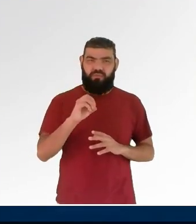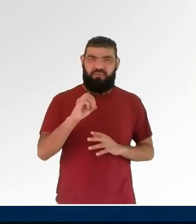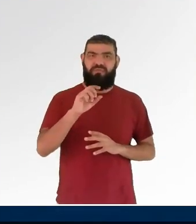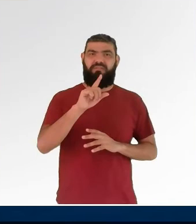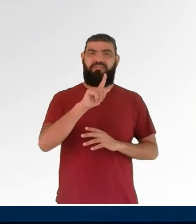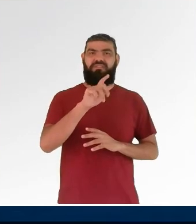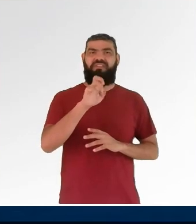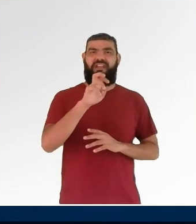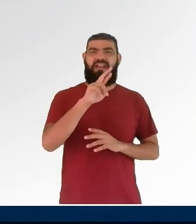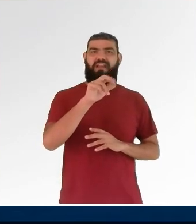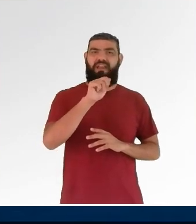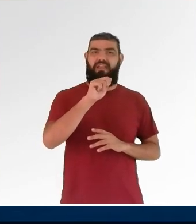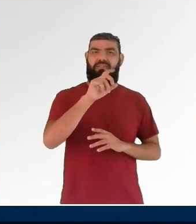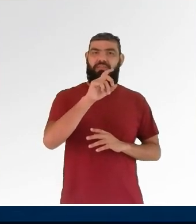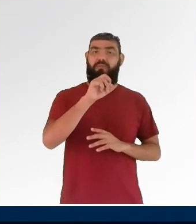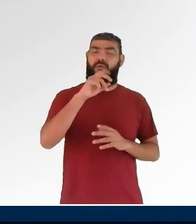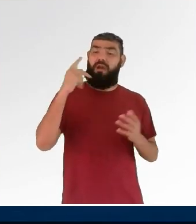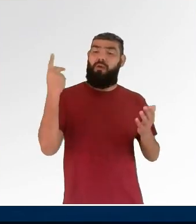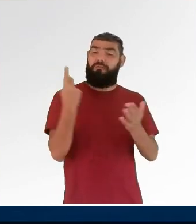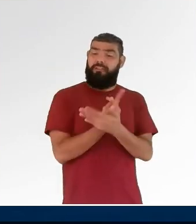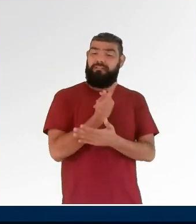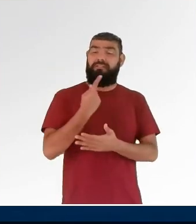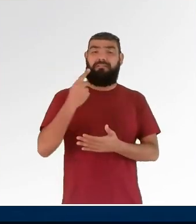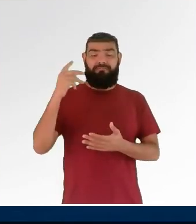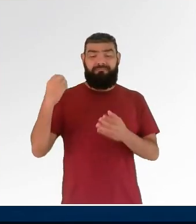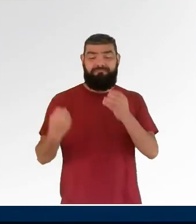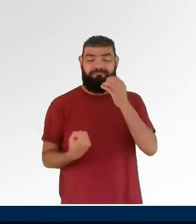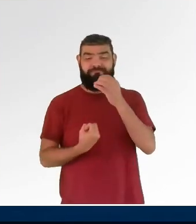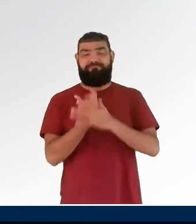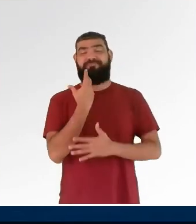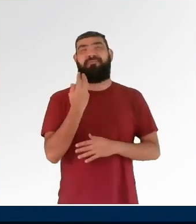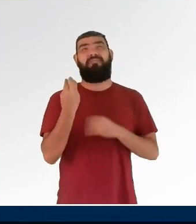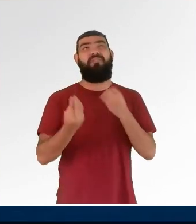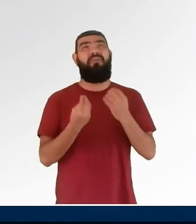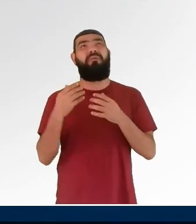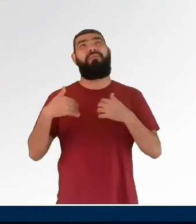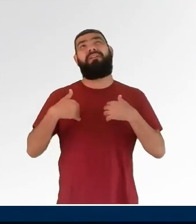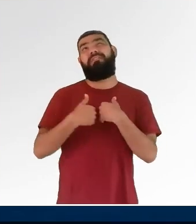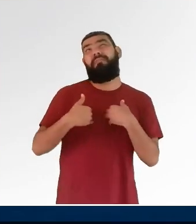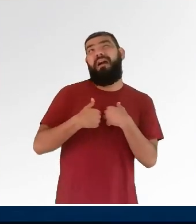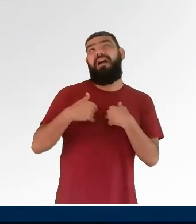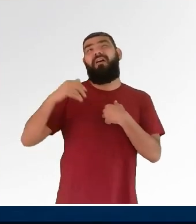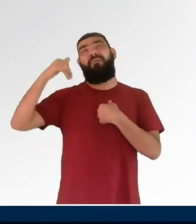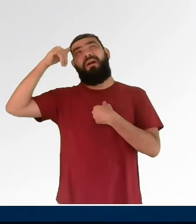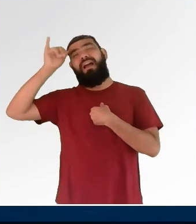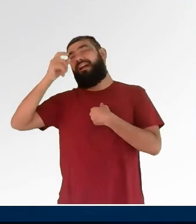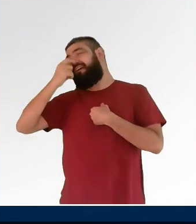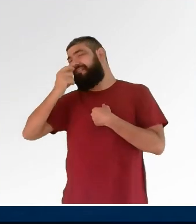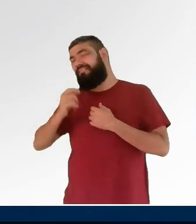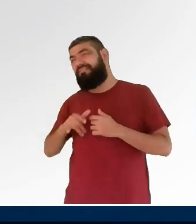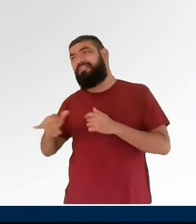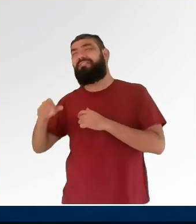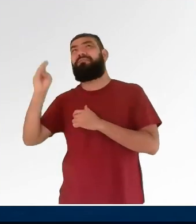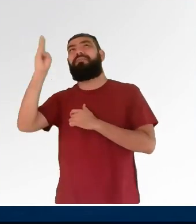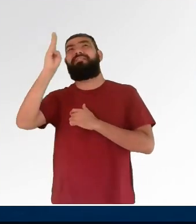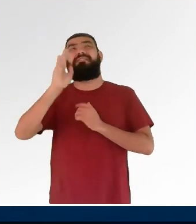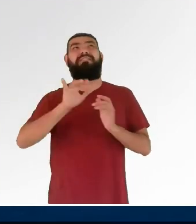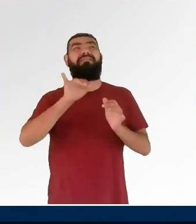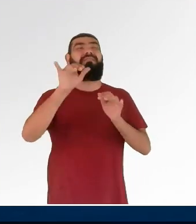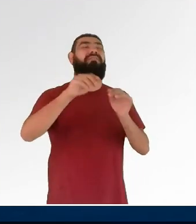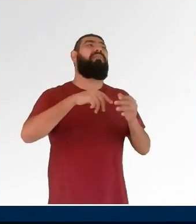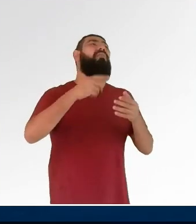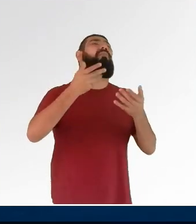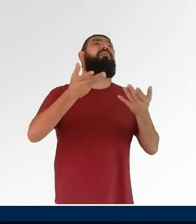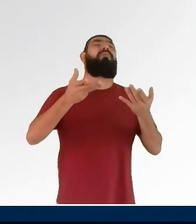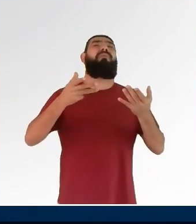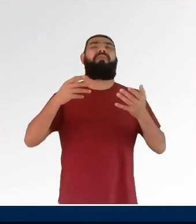experiência de um animal de estimação que acompanhava, conduzindo gado, Brasil afora, seja um animal que ia brincar na frente de